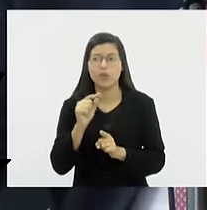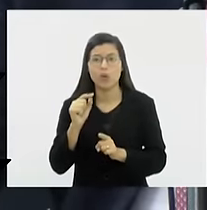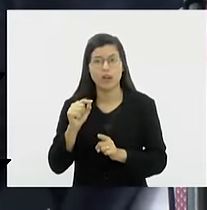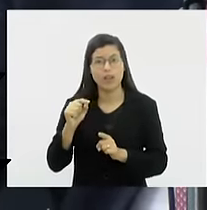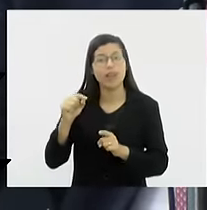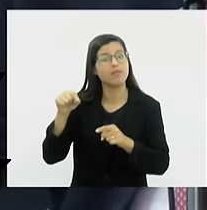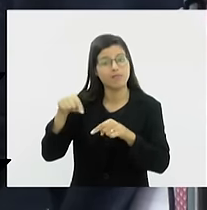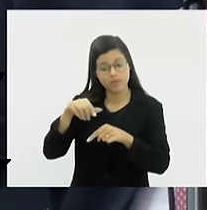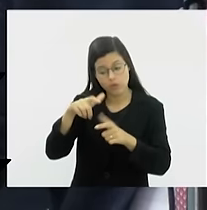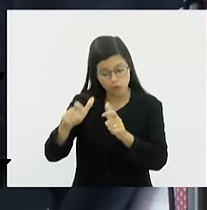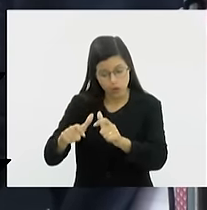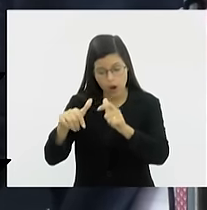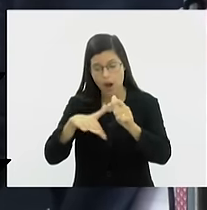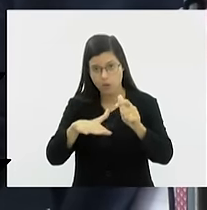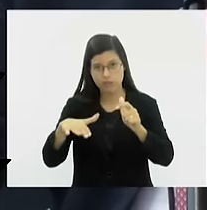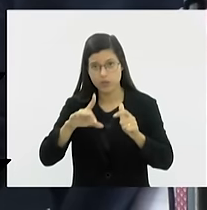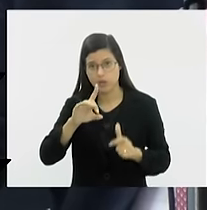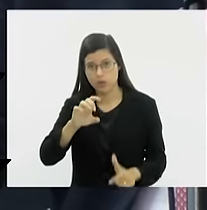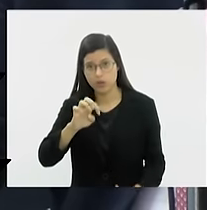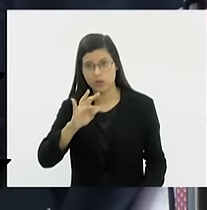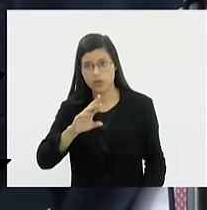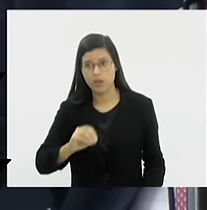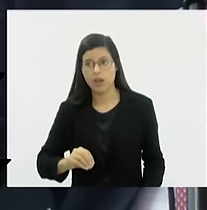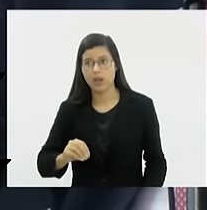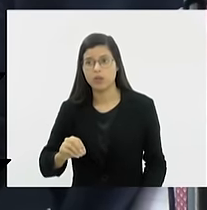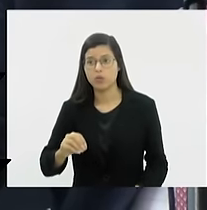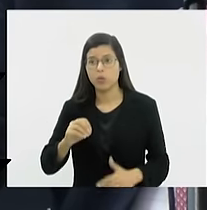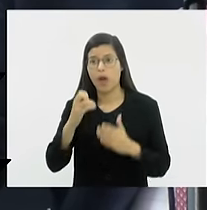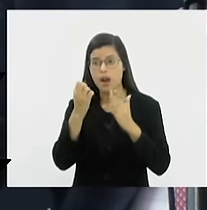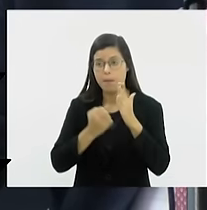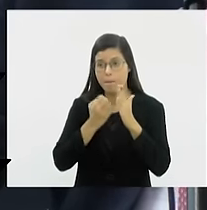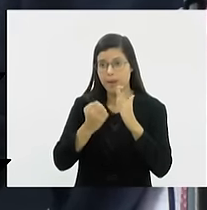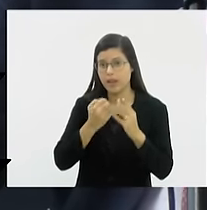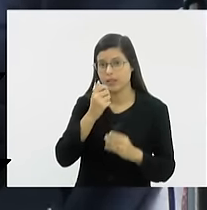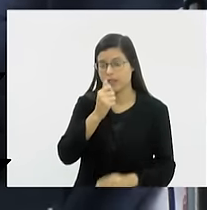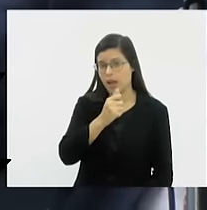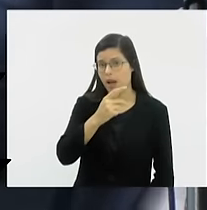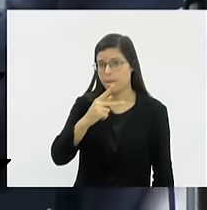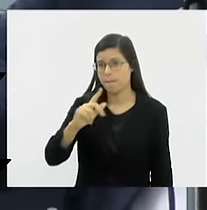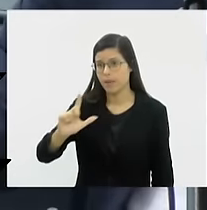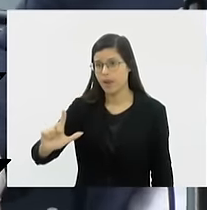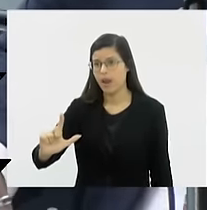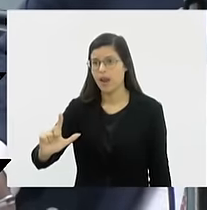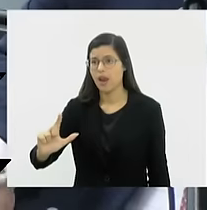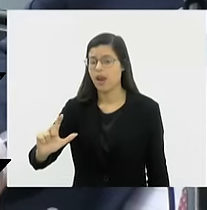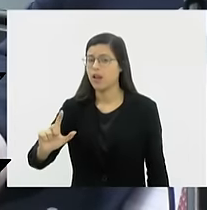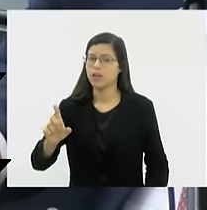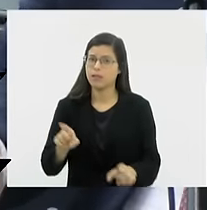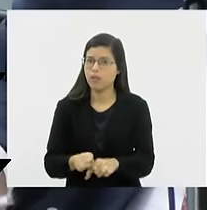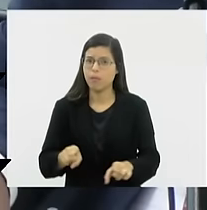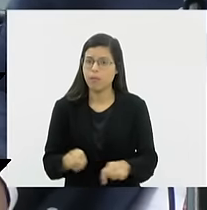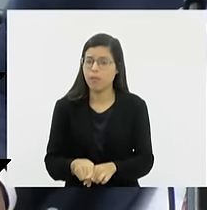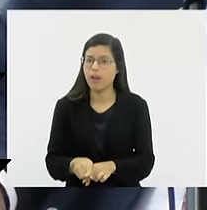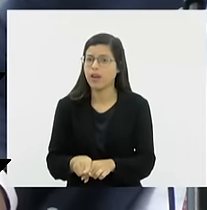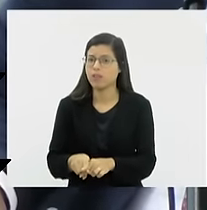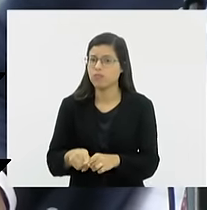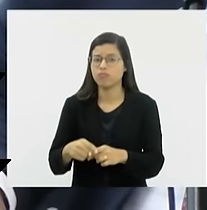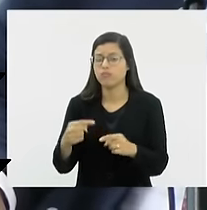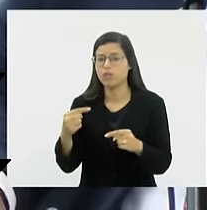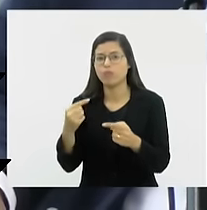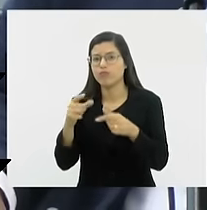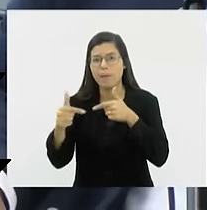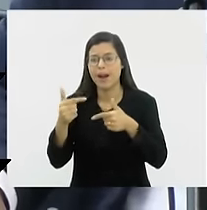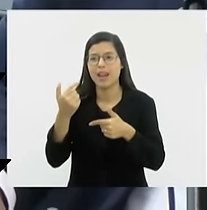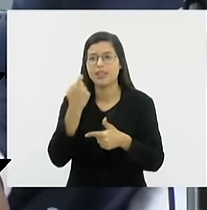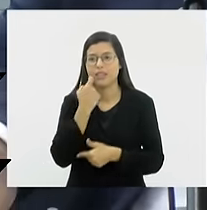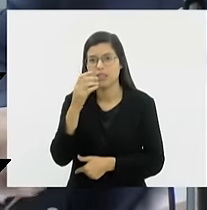depósito. Pátio da empresa PL não funciona aos finais de semana. Em prejuízo ao cidadão, foram encontrados veículos com